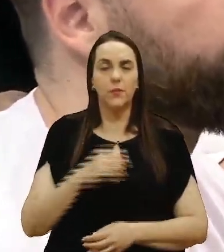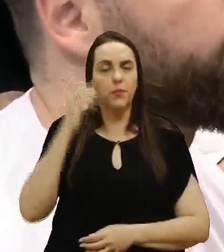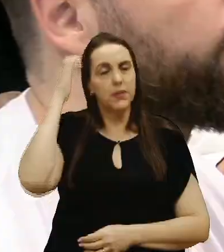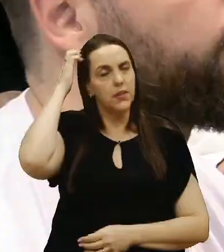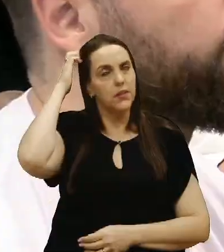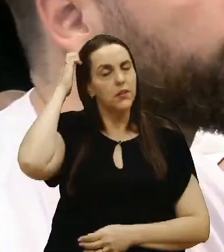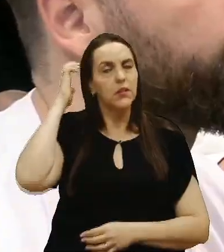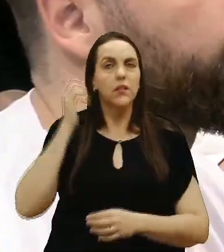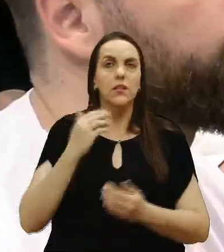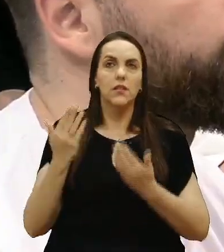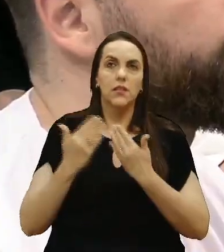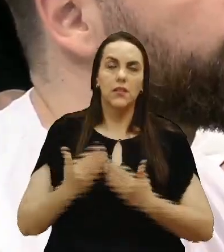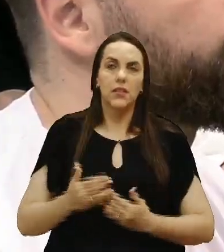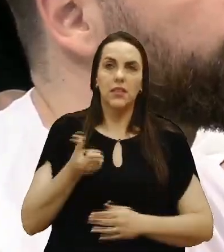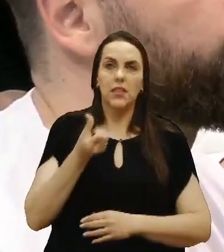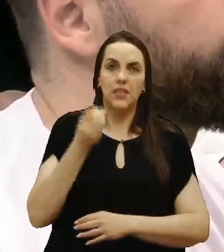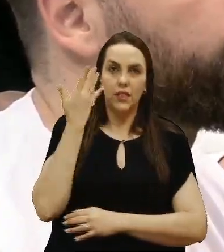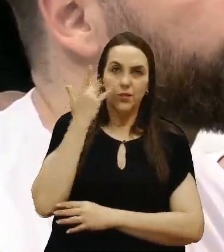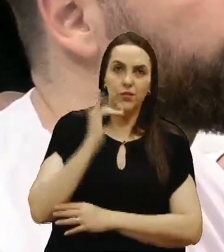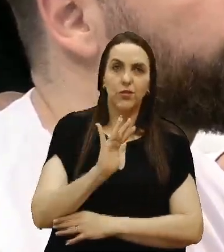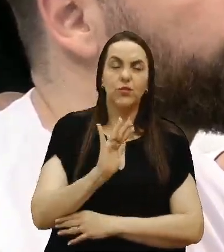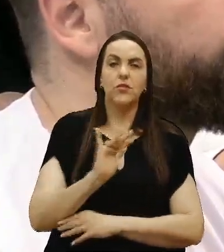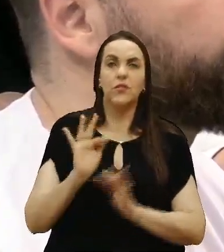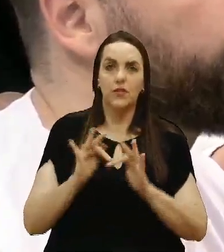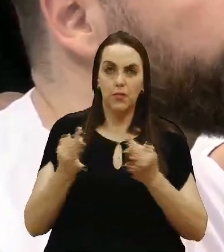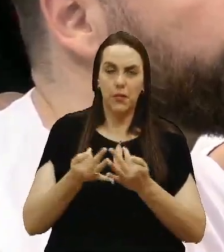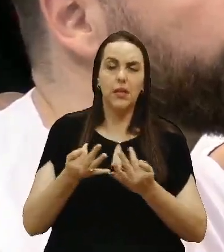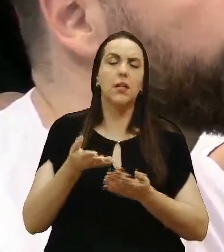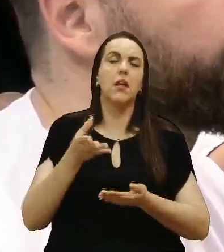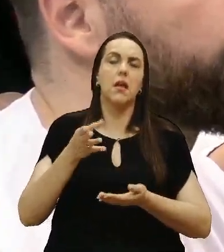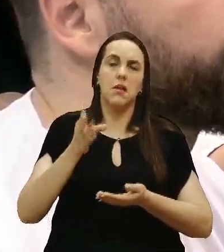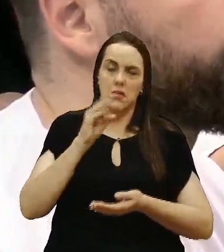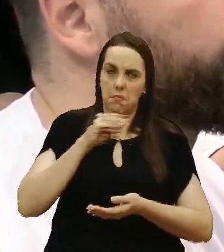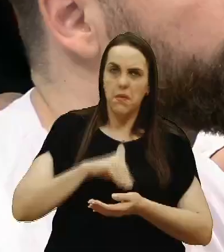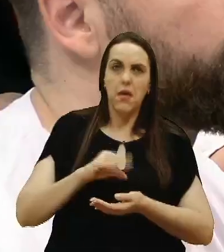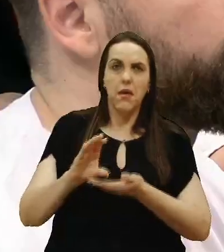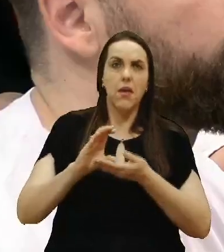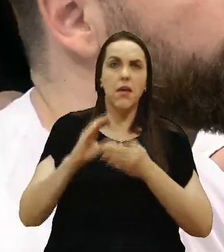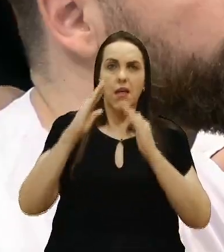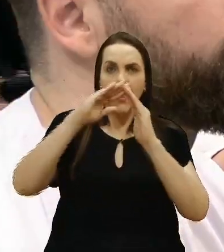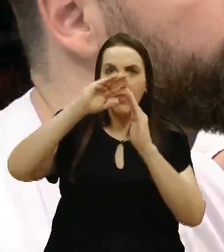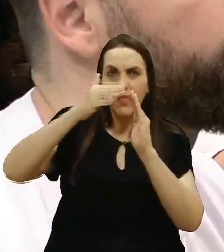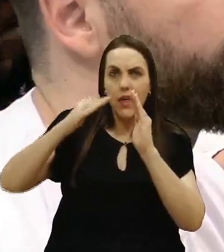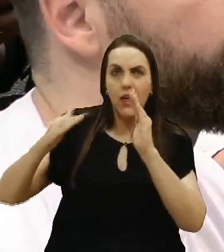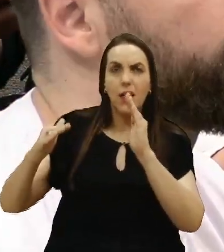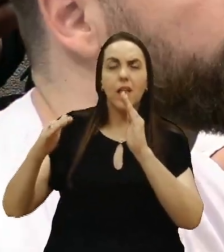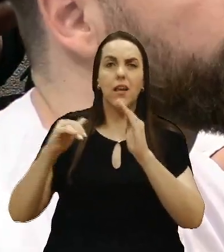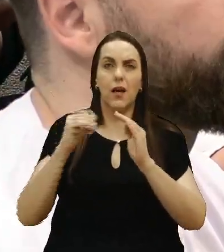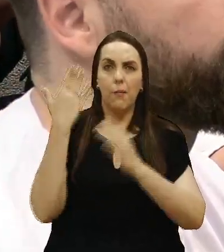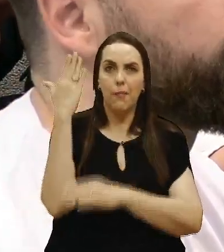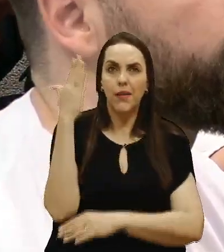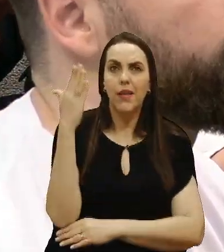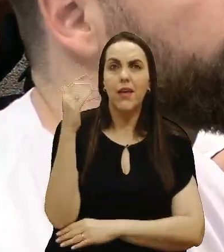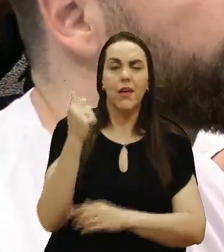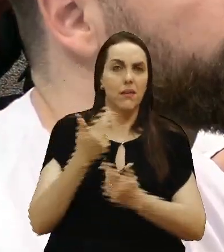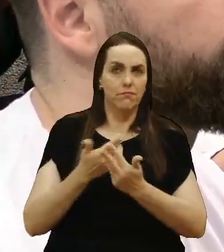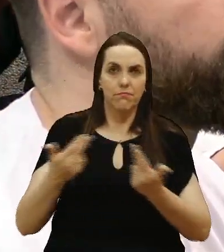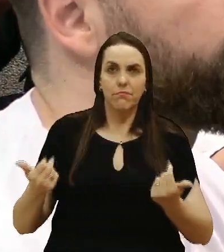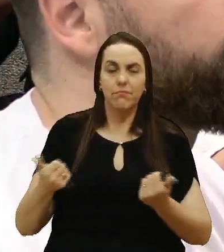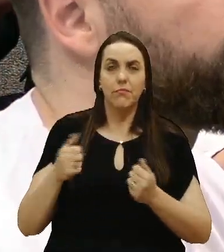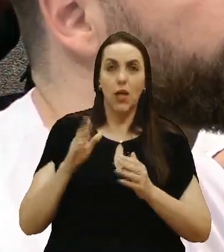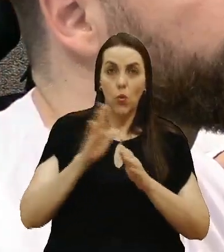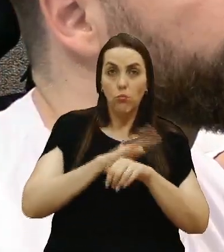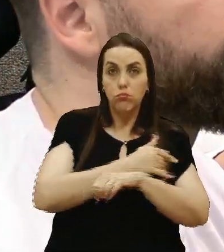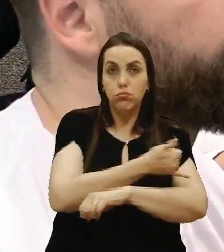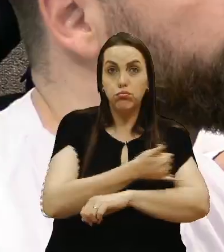prevista, 60 dias essas famílias iam receber, se fosse a questão da telha, a questão da madeira, a questão dos barrotes, enfim, se passou esse